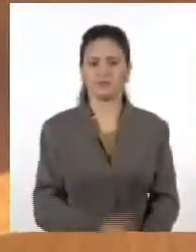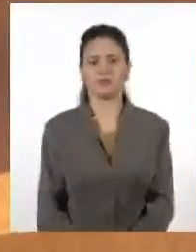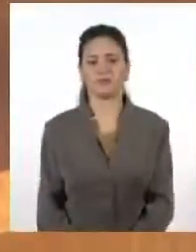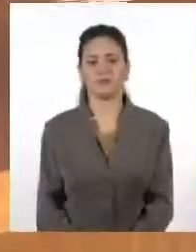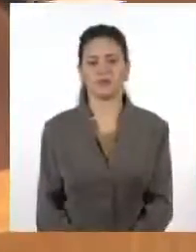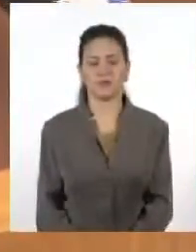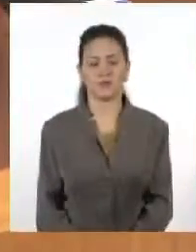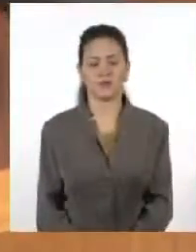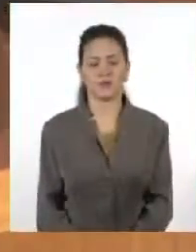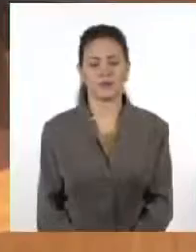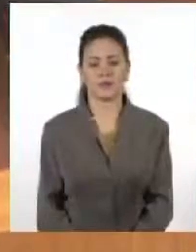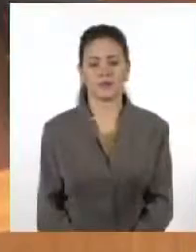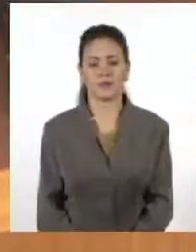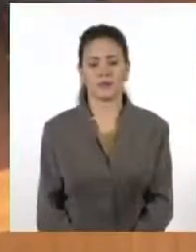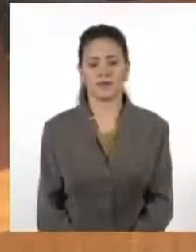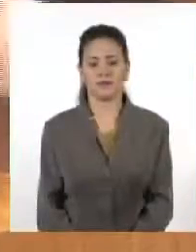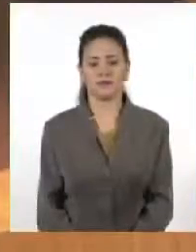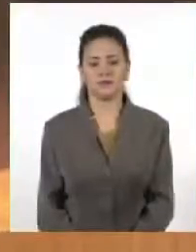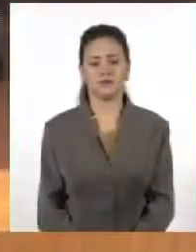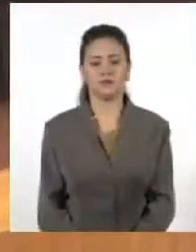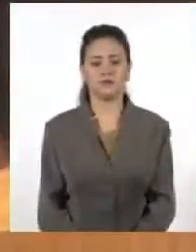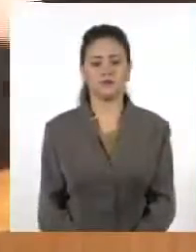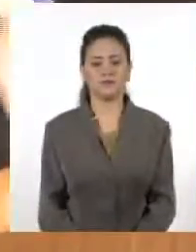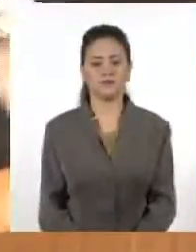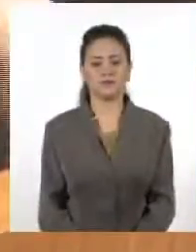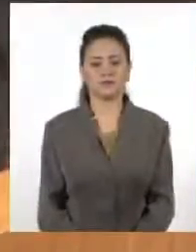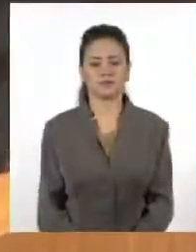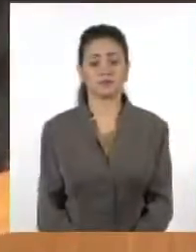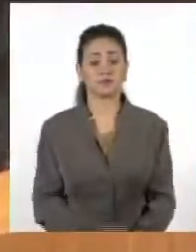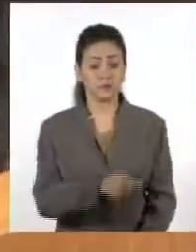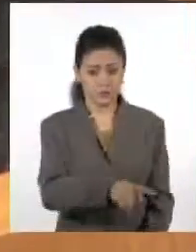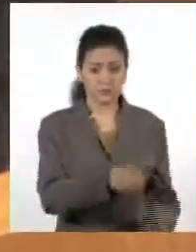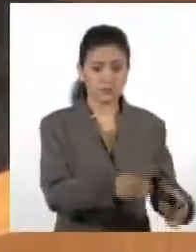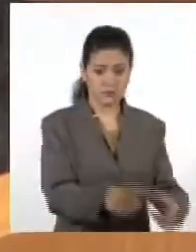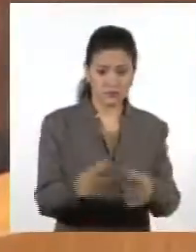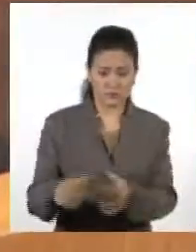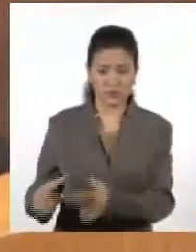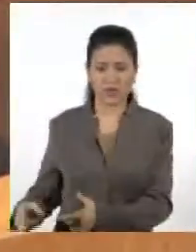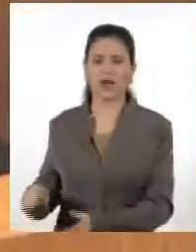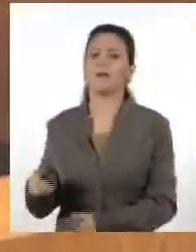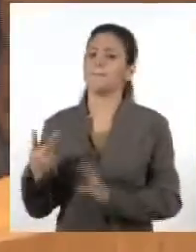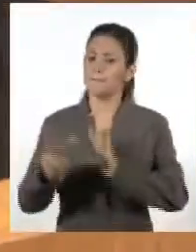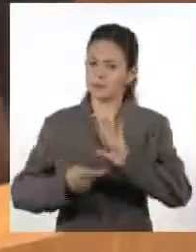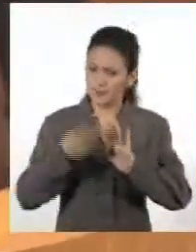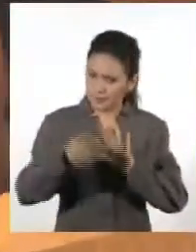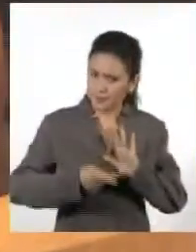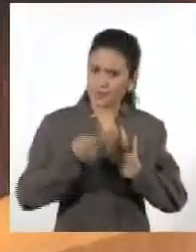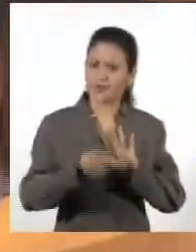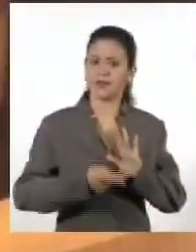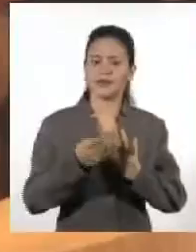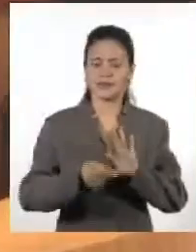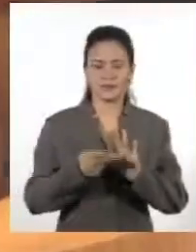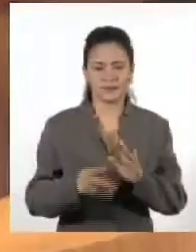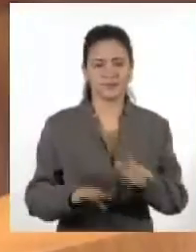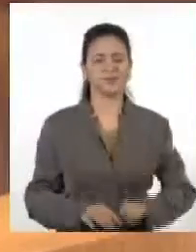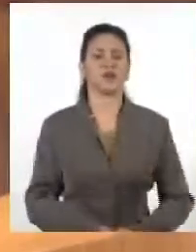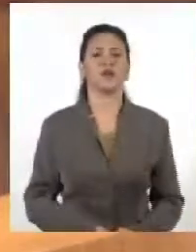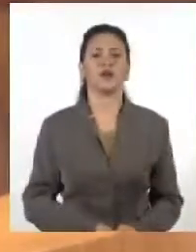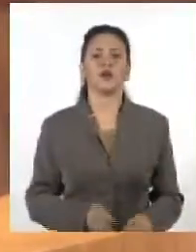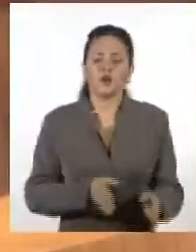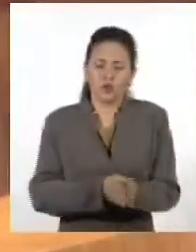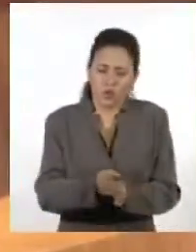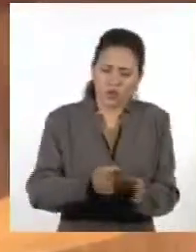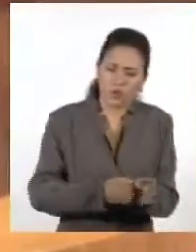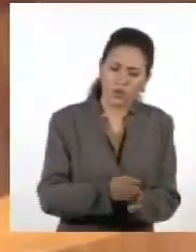representadas e nets tribos ele prometeu prometeu ativação do conselho indígena